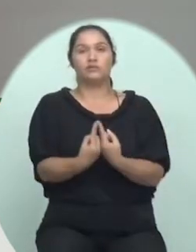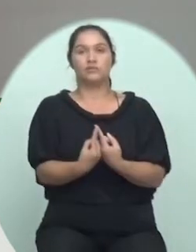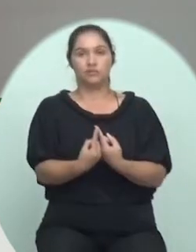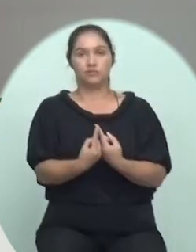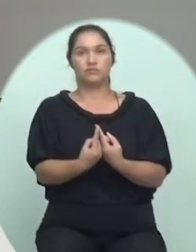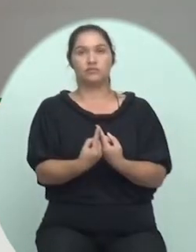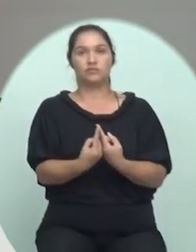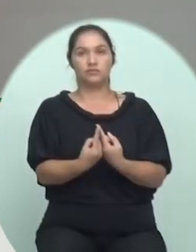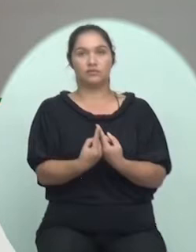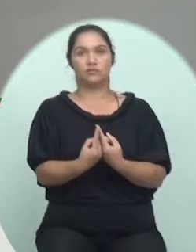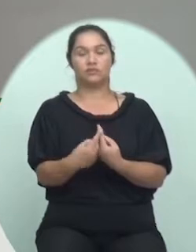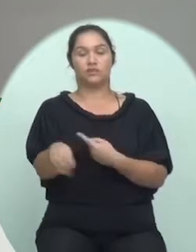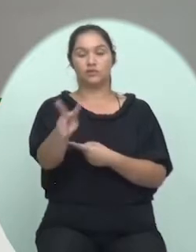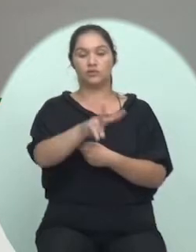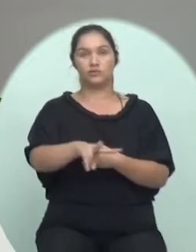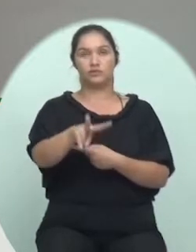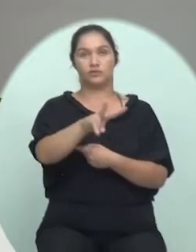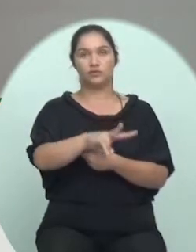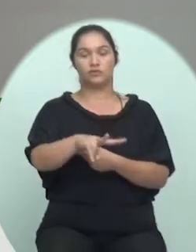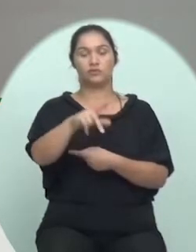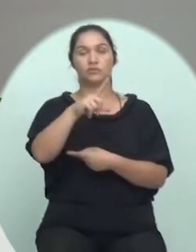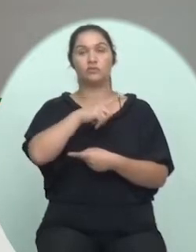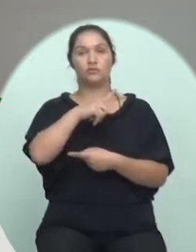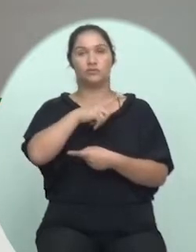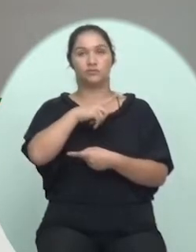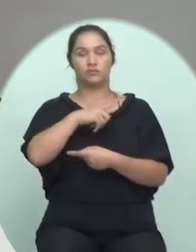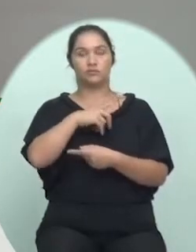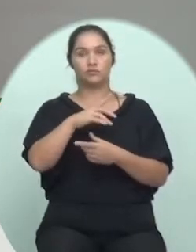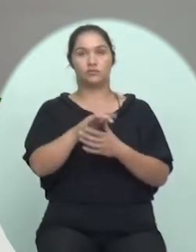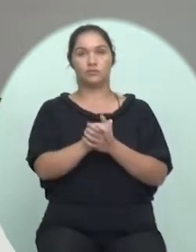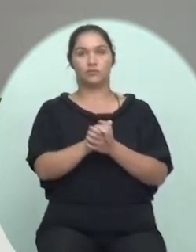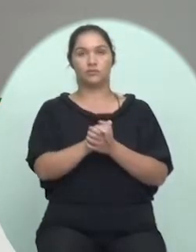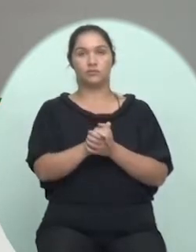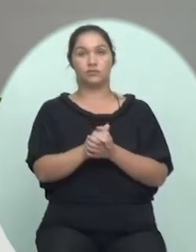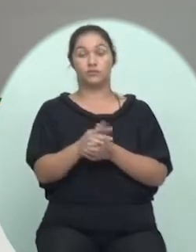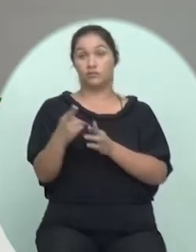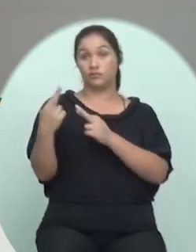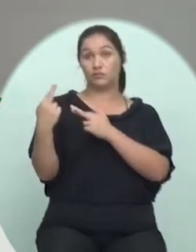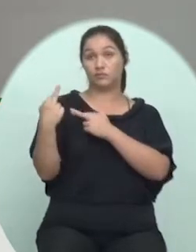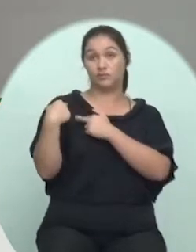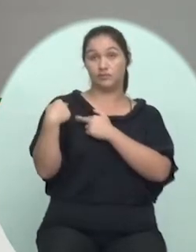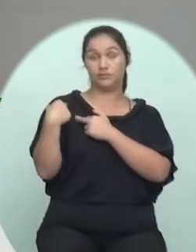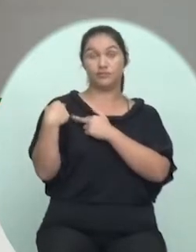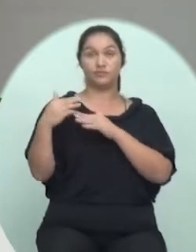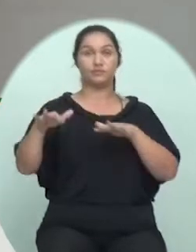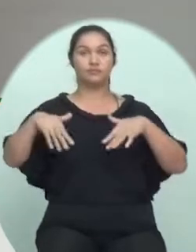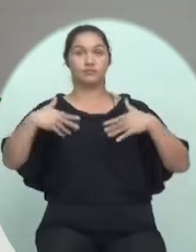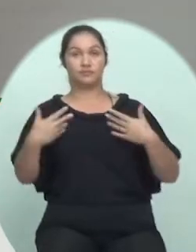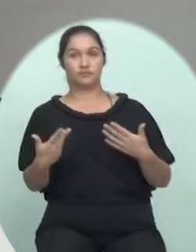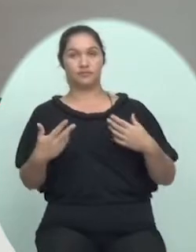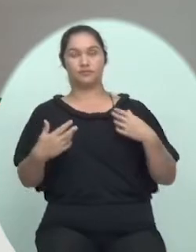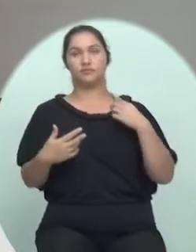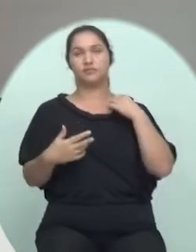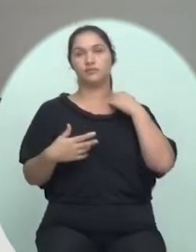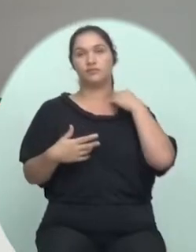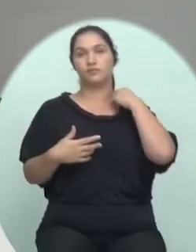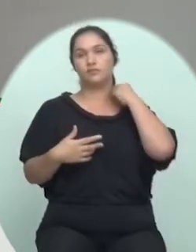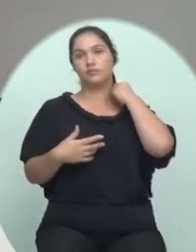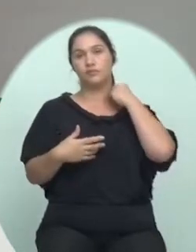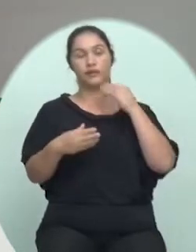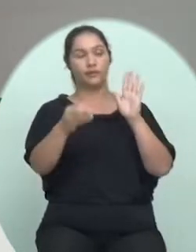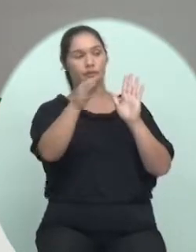como ordem e como primeira mão. Com relação a alguns tópicos que aqui foram